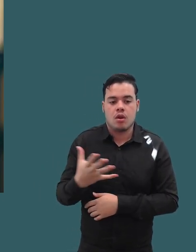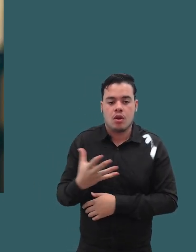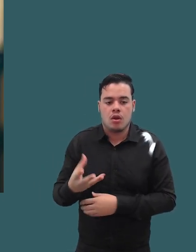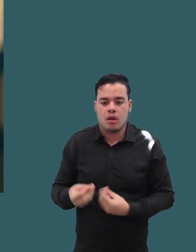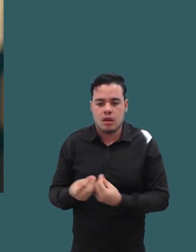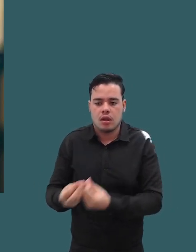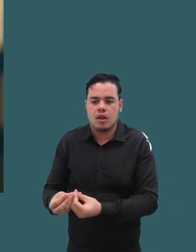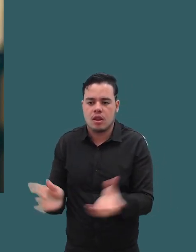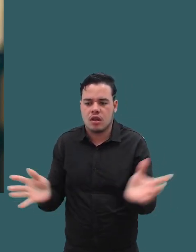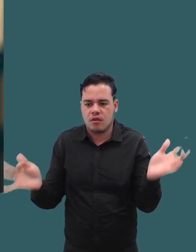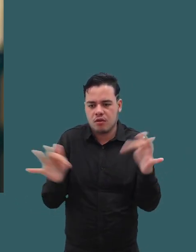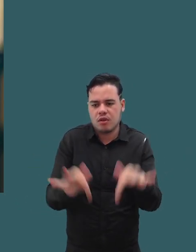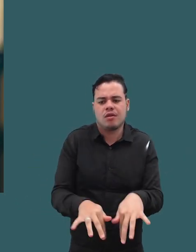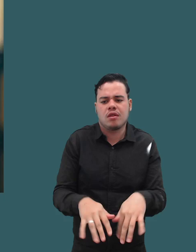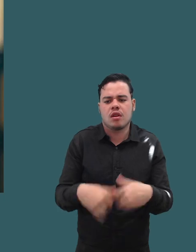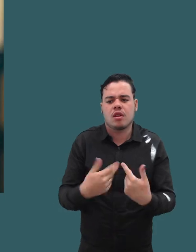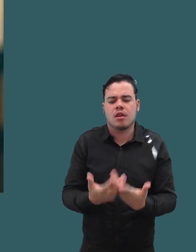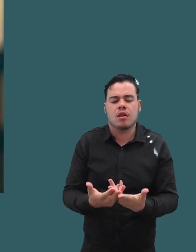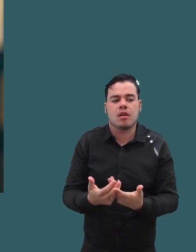essa conclusão, trazer